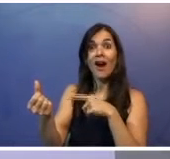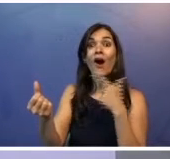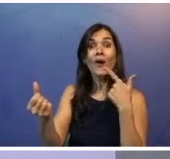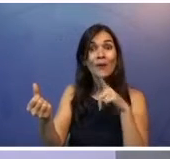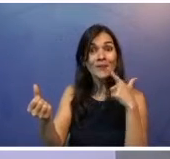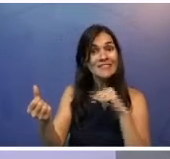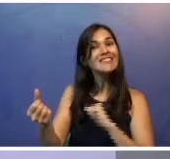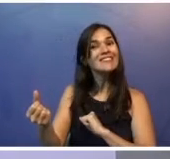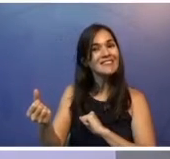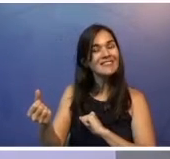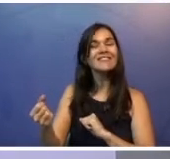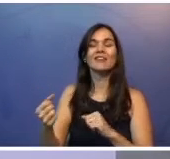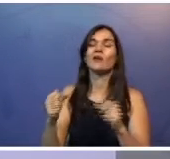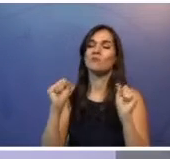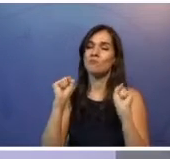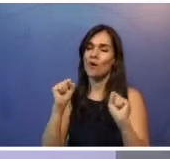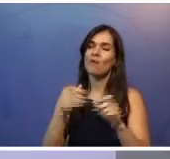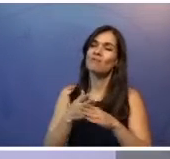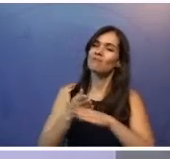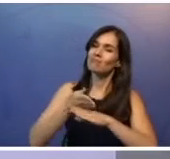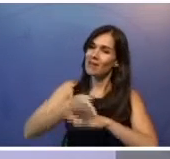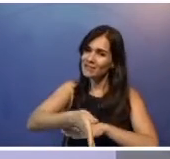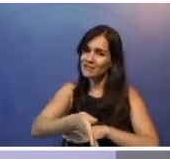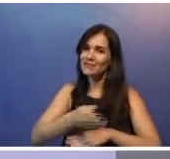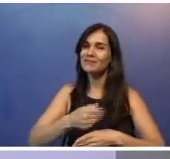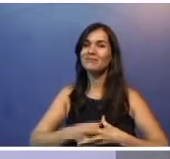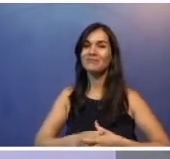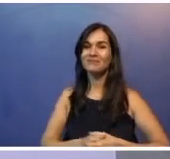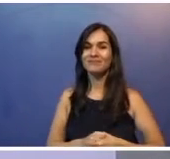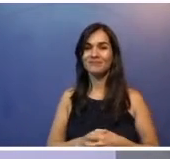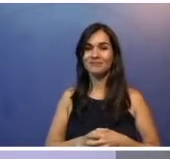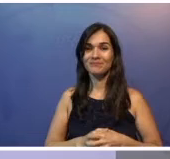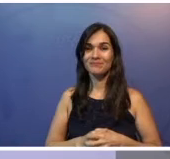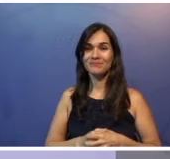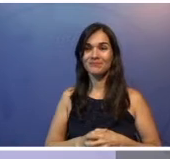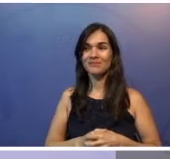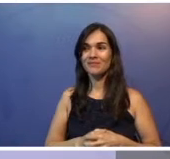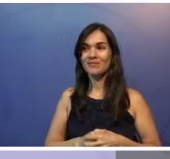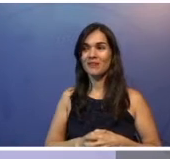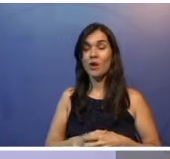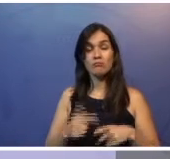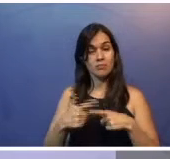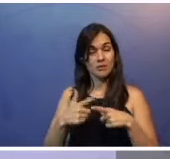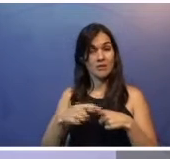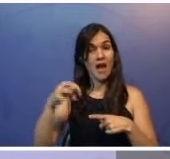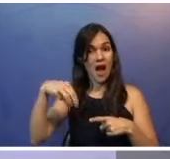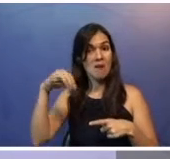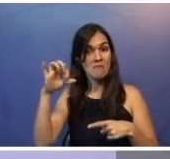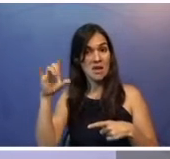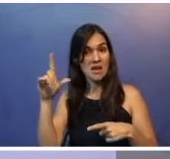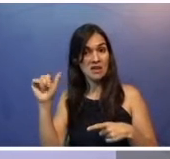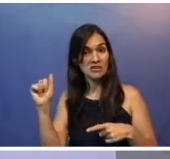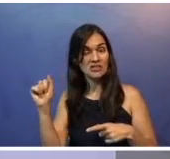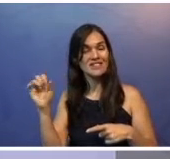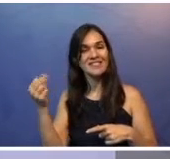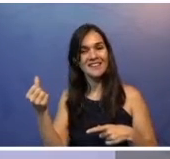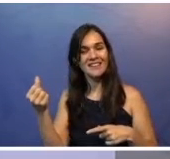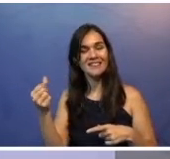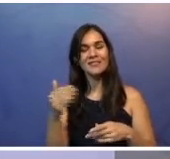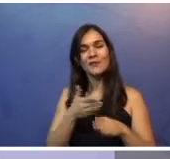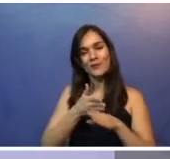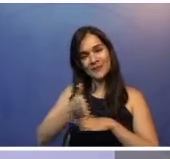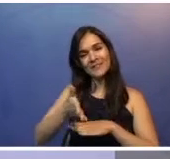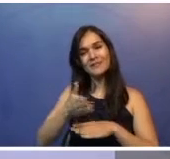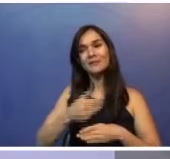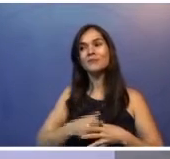conseguiu ser promovido ele conseguiu passar de ano e é que a média para ele passar as 6 horas tô aí conseguiu